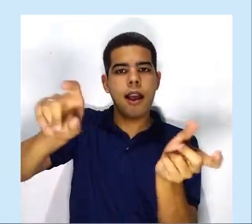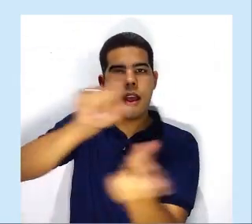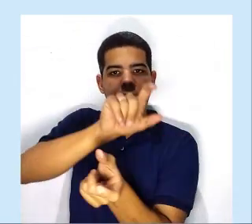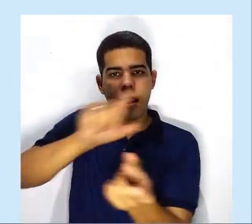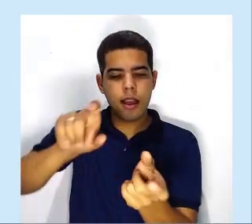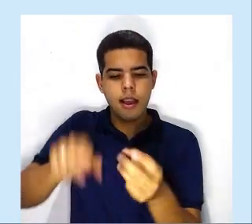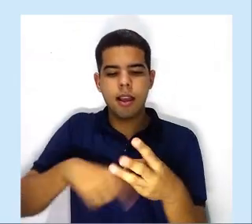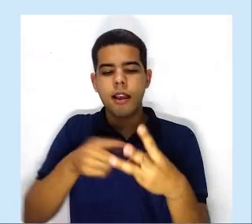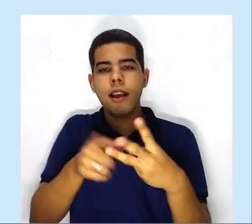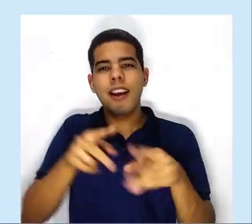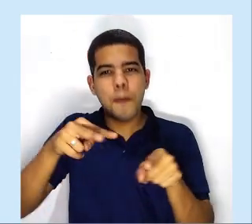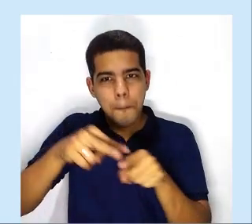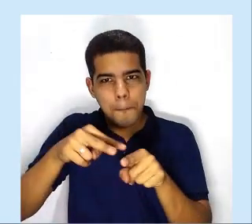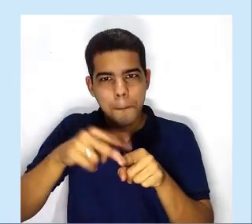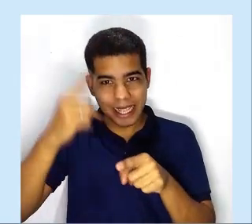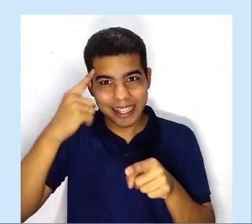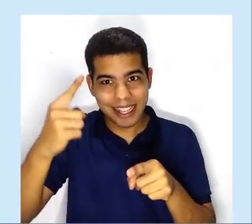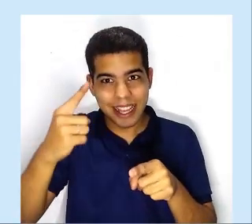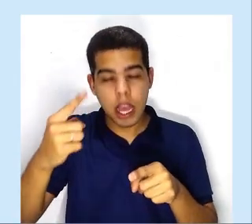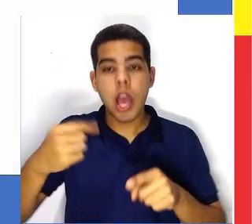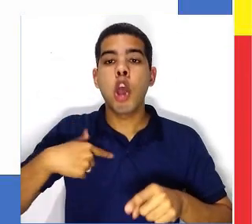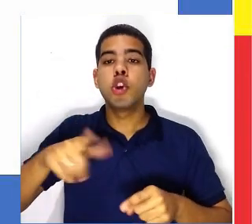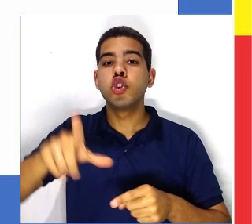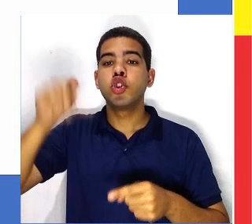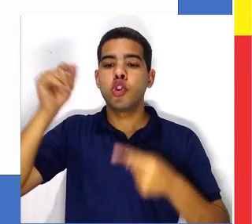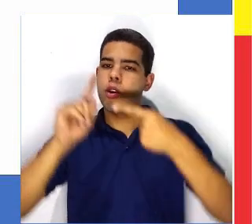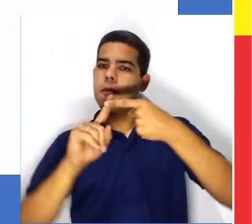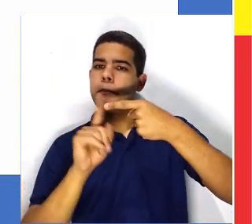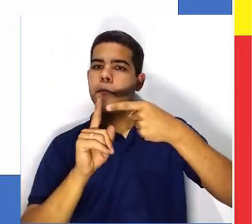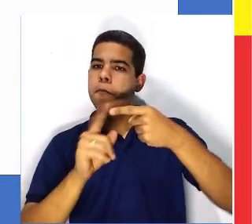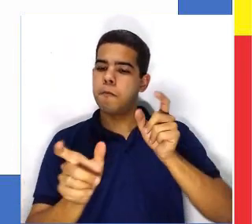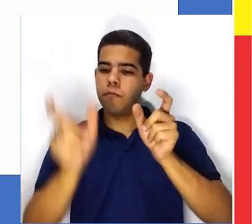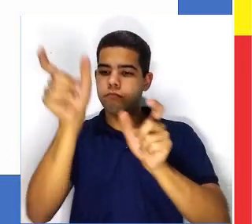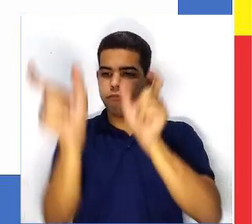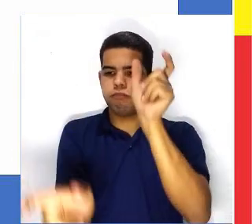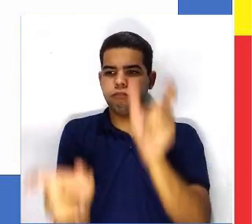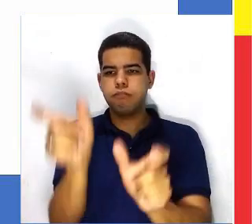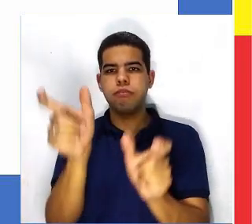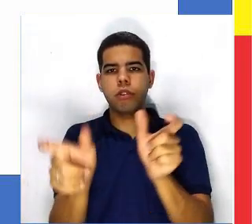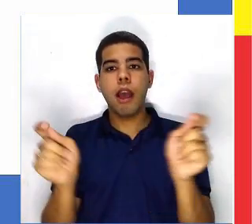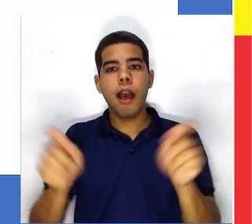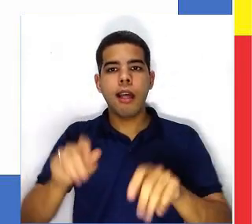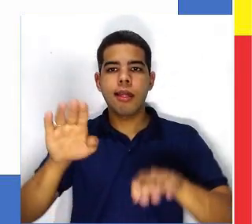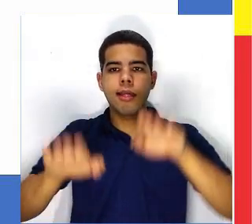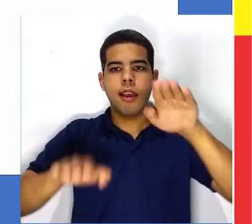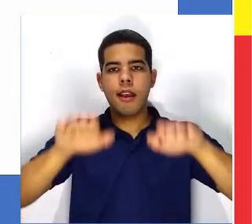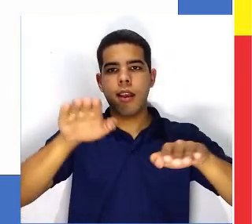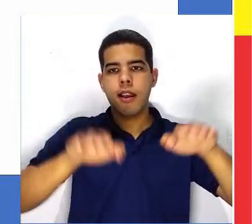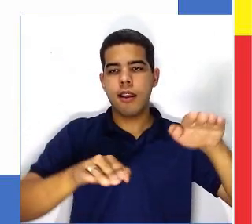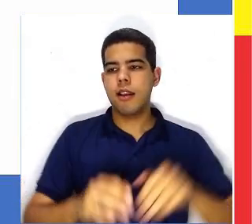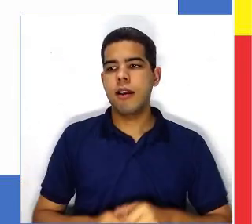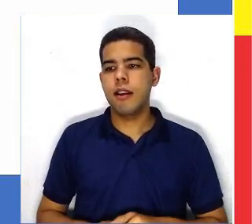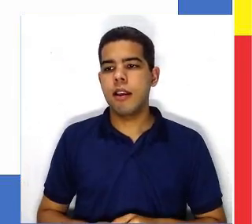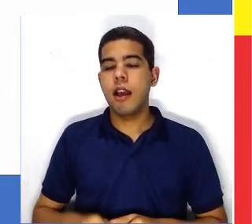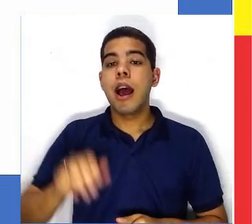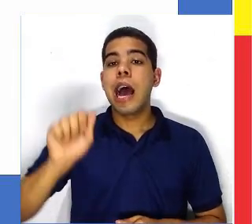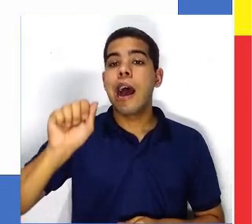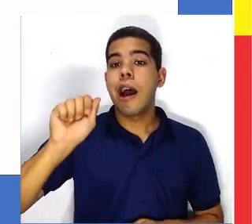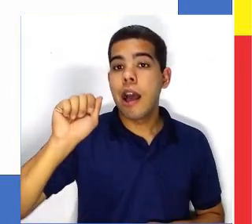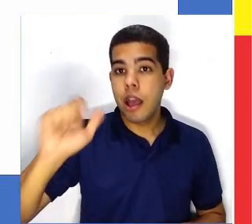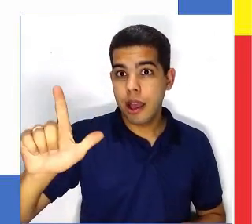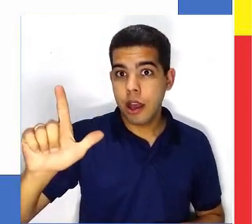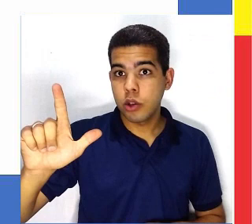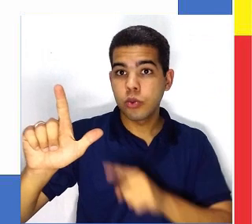e gráfico de pizza. Eu escolhi o gráfico de coluna. Vamos dar uma olhadinha aí na tela? A coluna azul representa os alunos